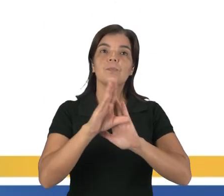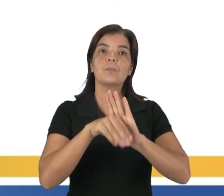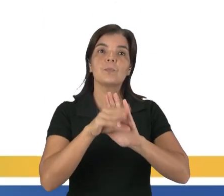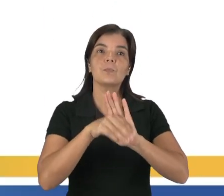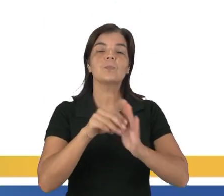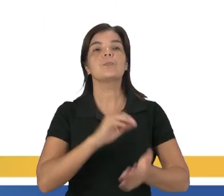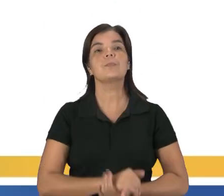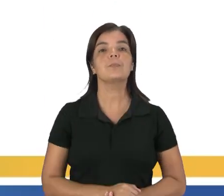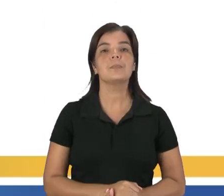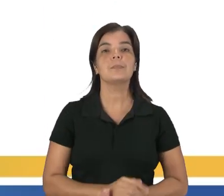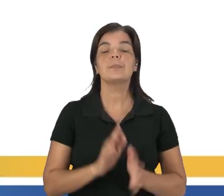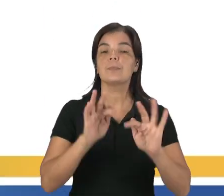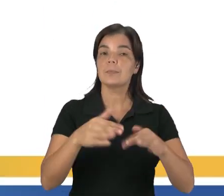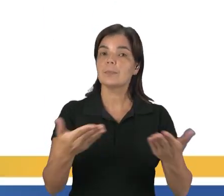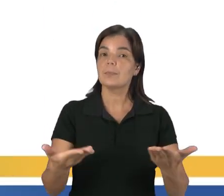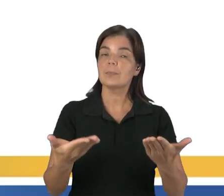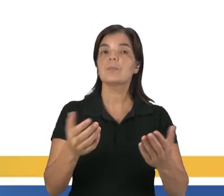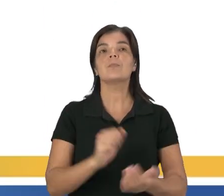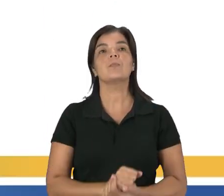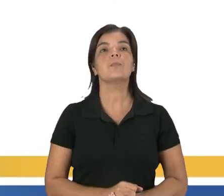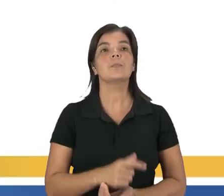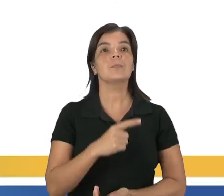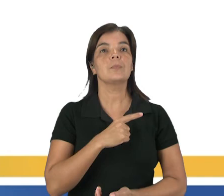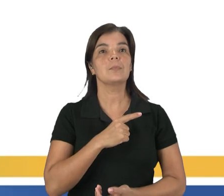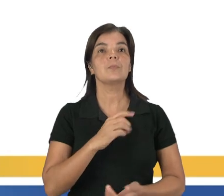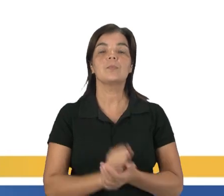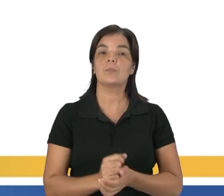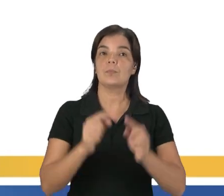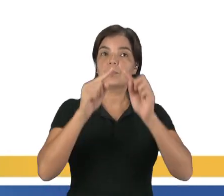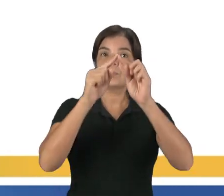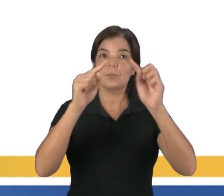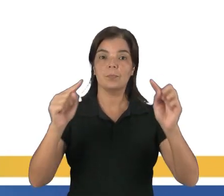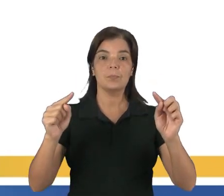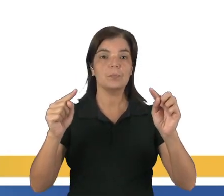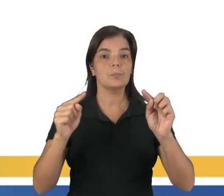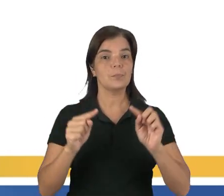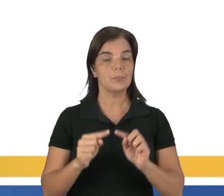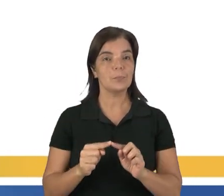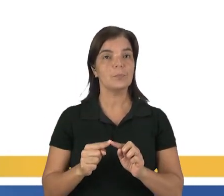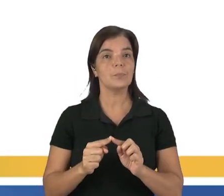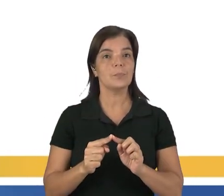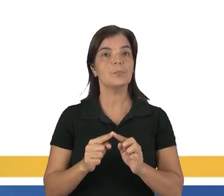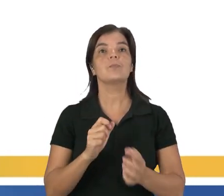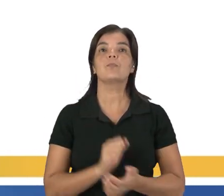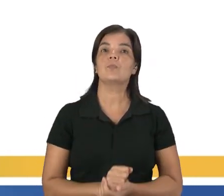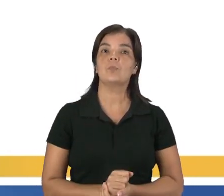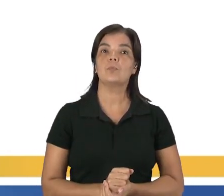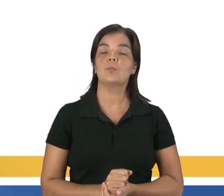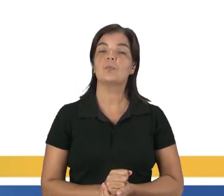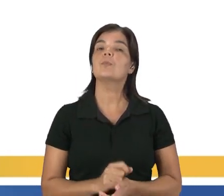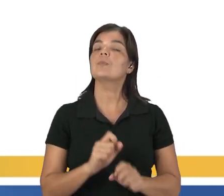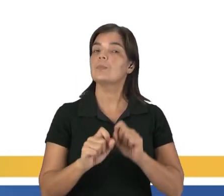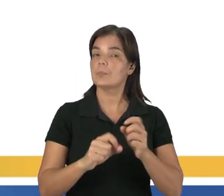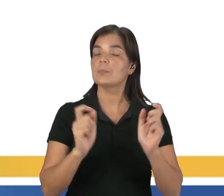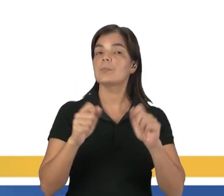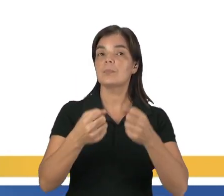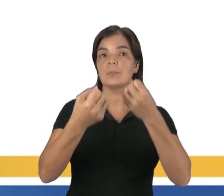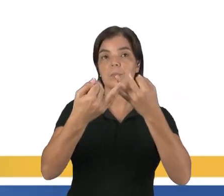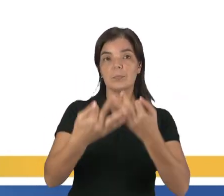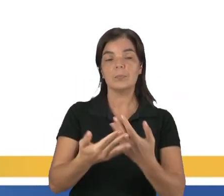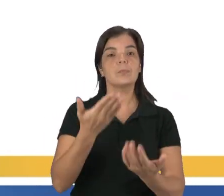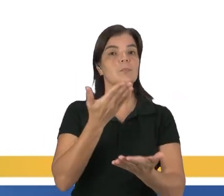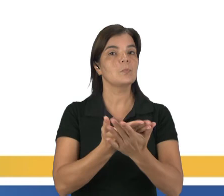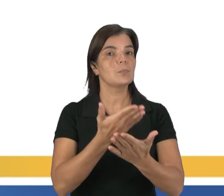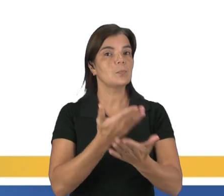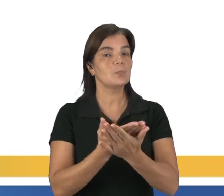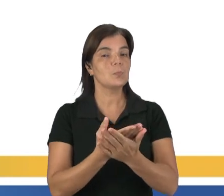conteúdos? Tá? E para fechar aqui praticamente, né, temos a área do quadrilátero, que é, no caso, um losango. Por definição, nós